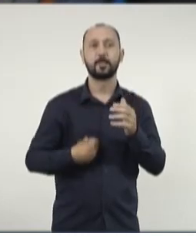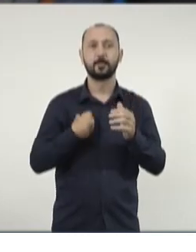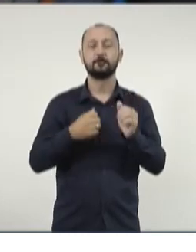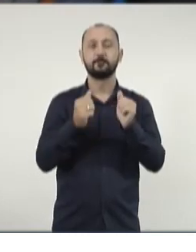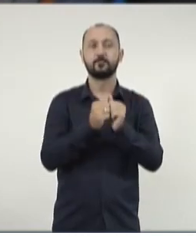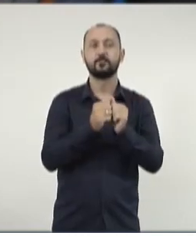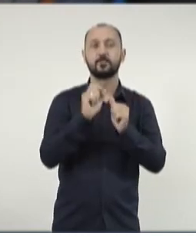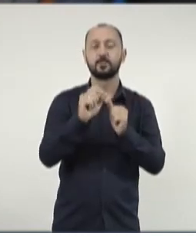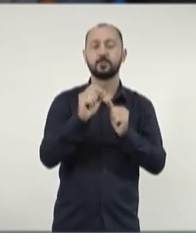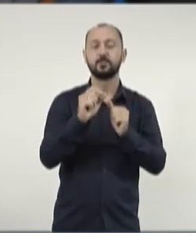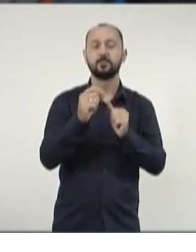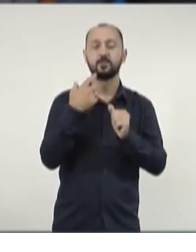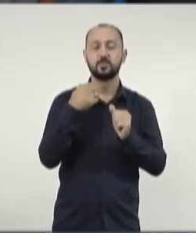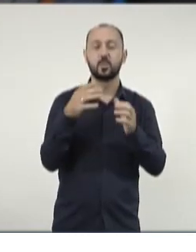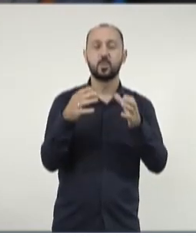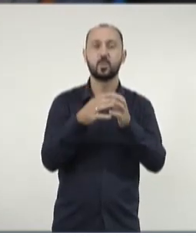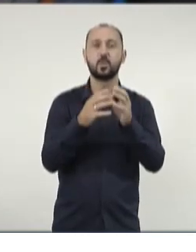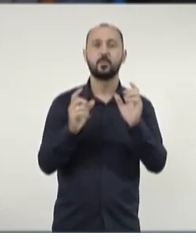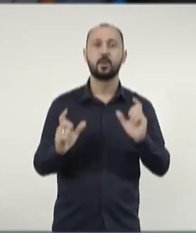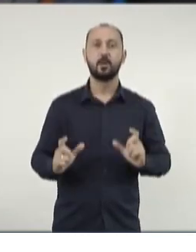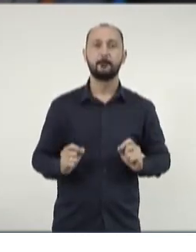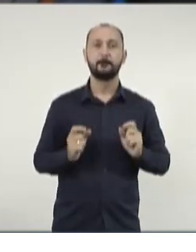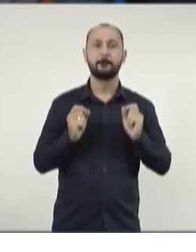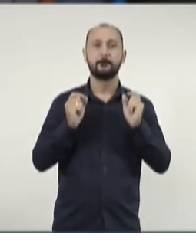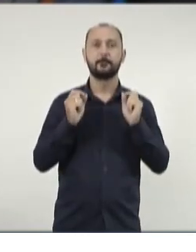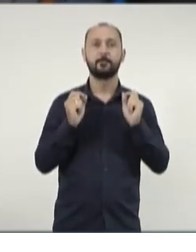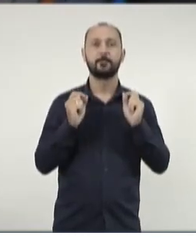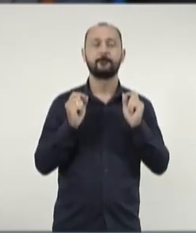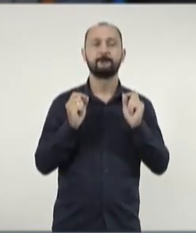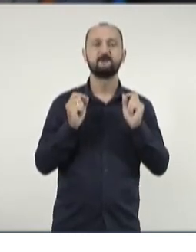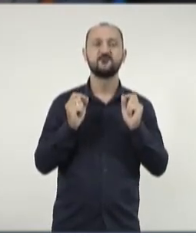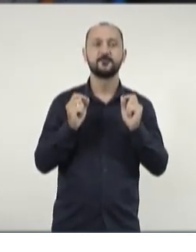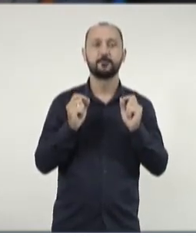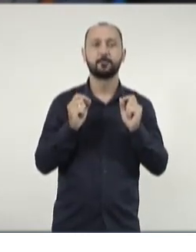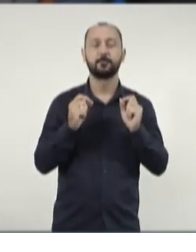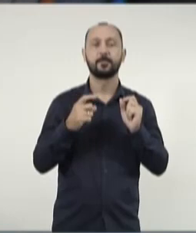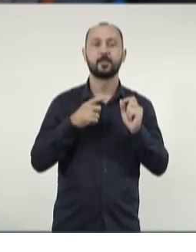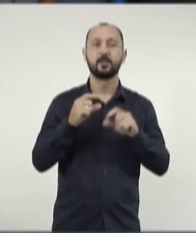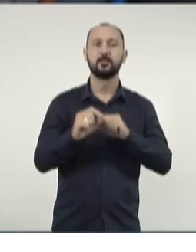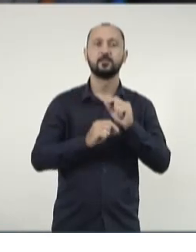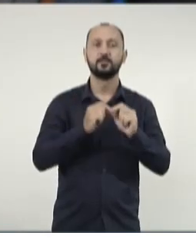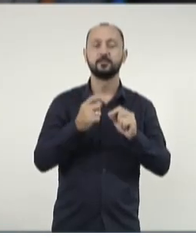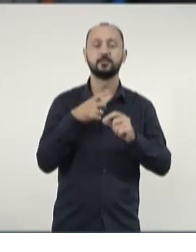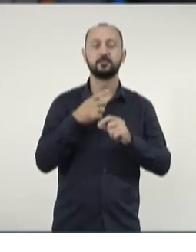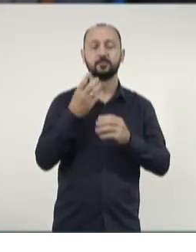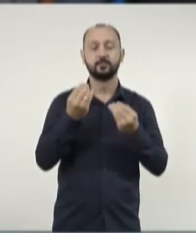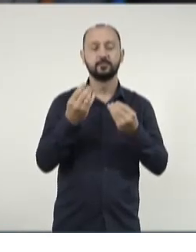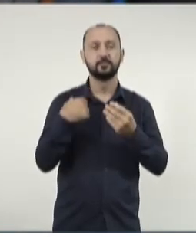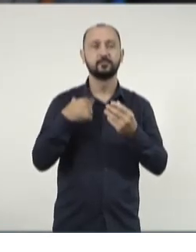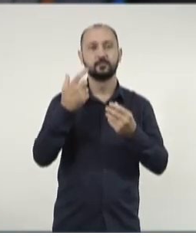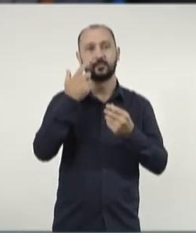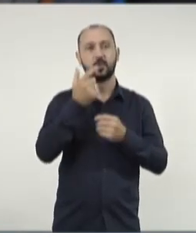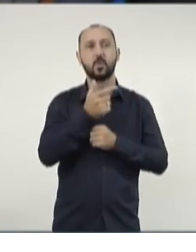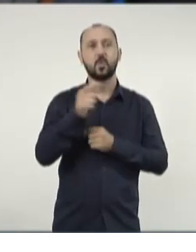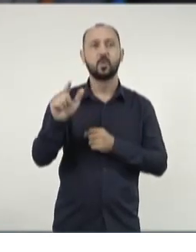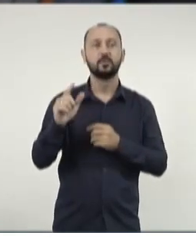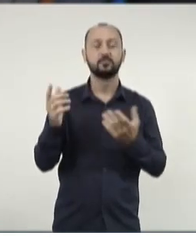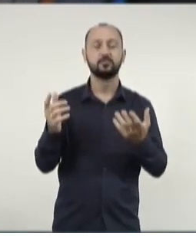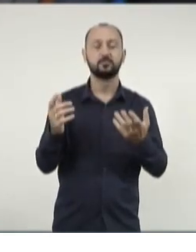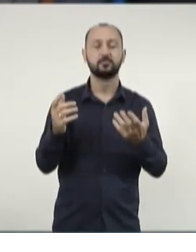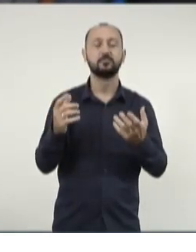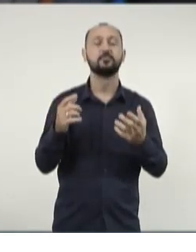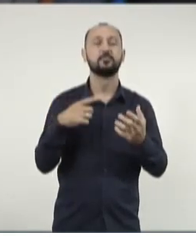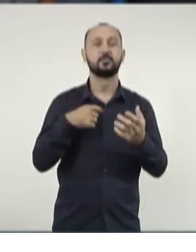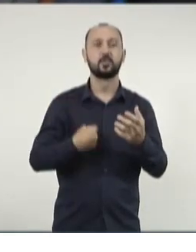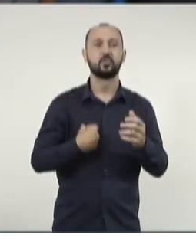participar das equipes de oncologia, e acho que a gente ainda tem um caminho grande para percorrer em outras áreas, mas